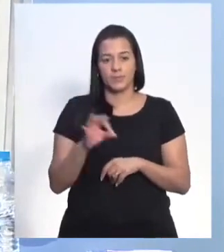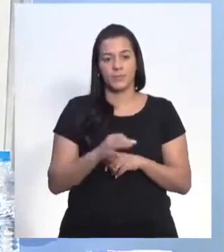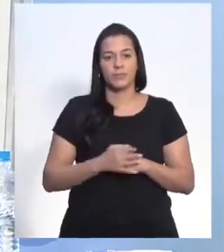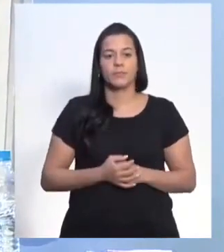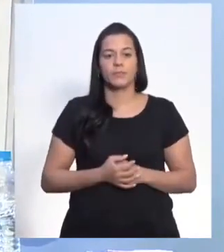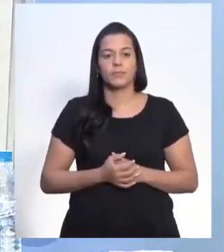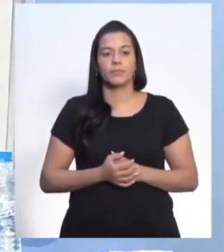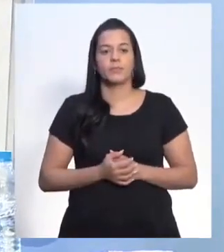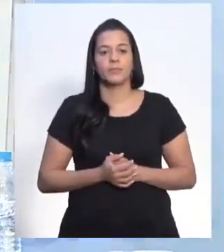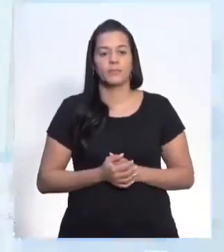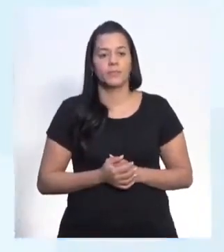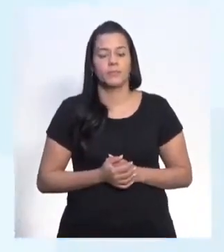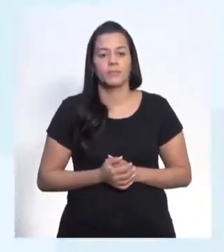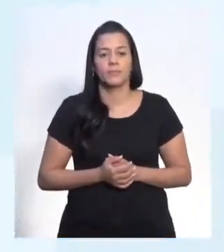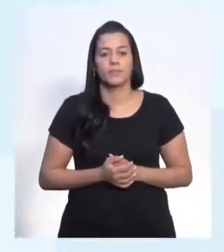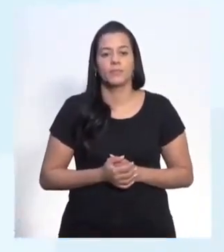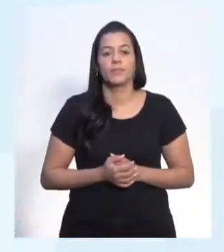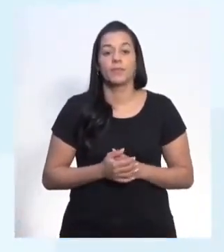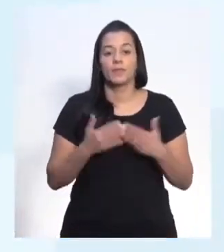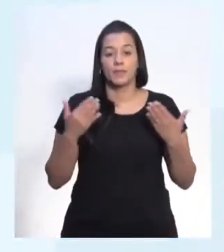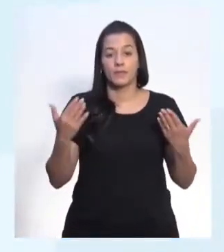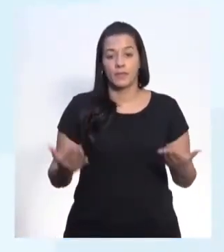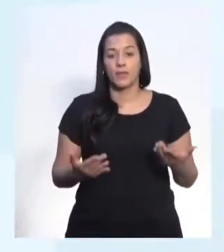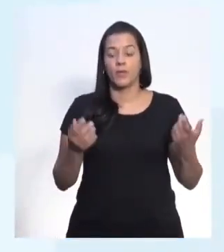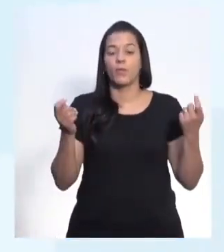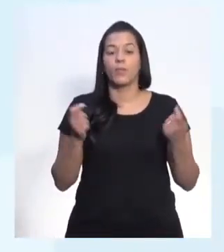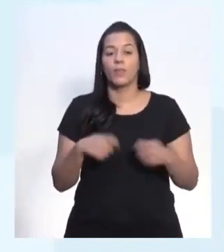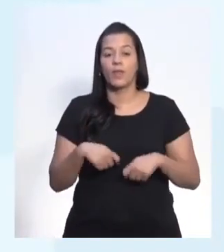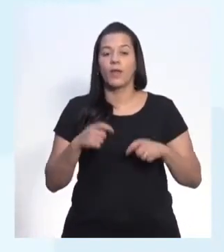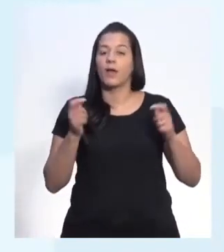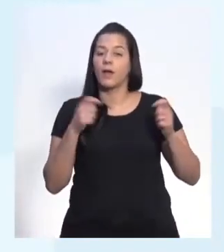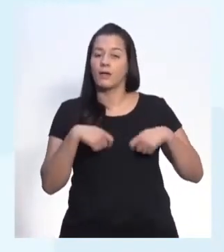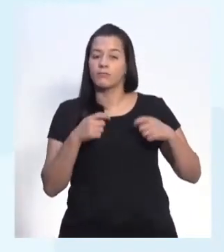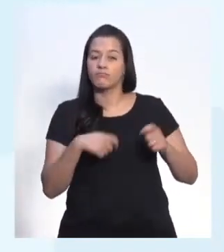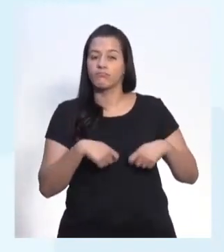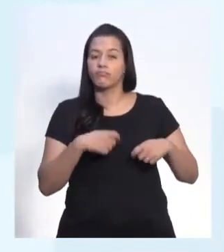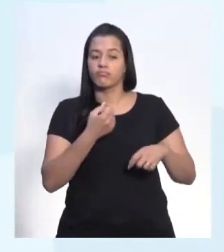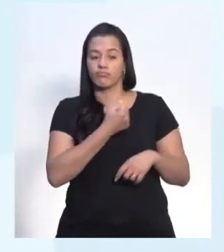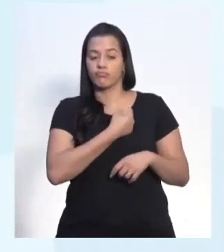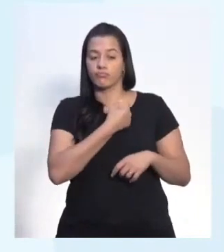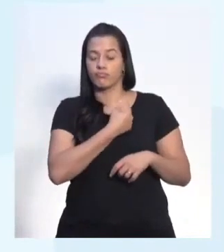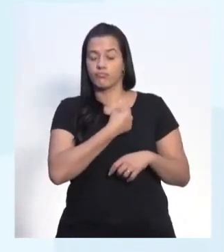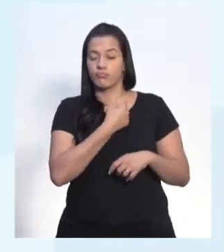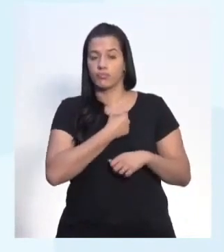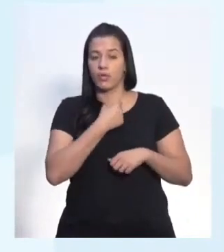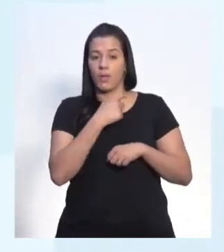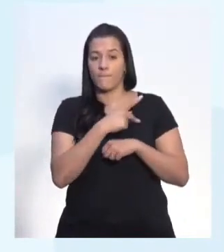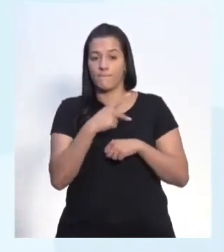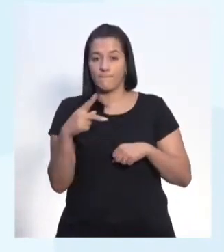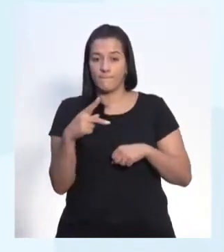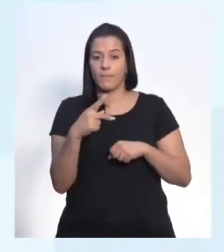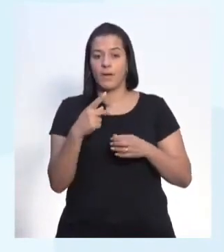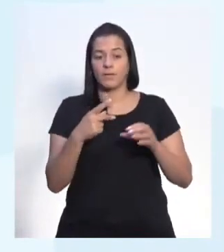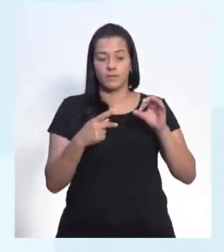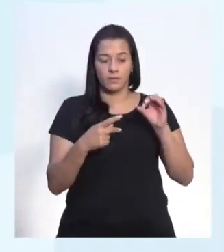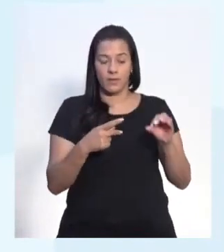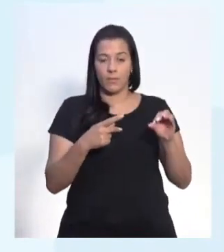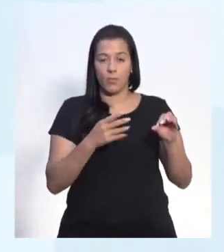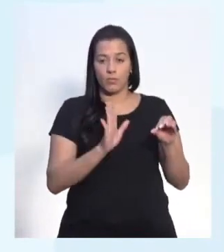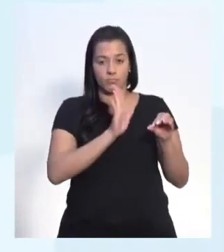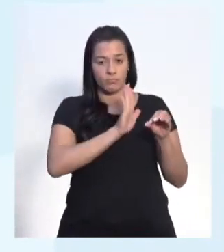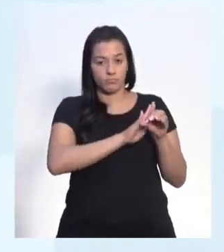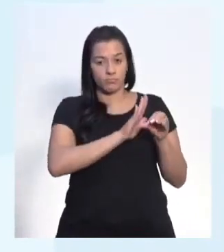falo. Qual é a probabilidade de se obter um número par na face voltada para